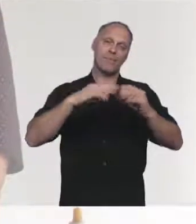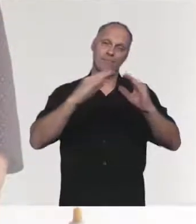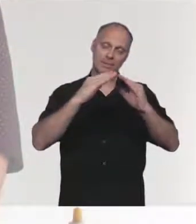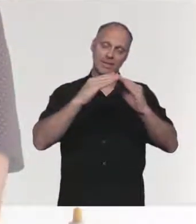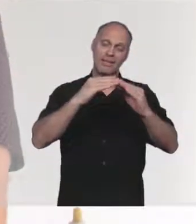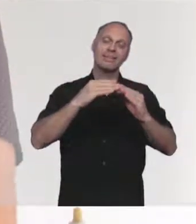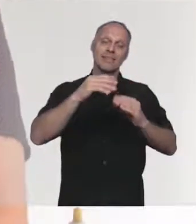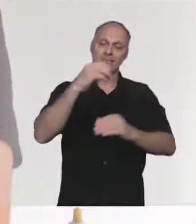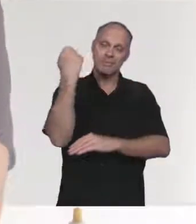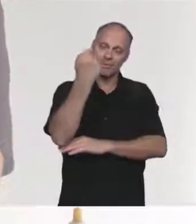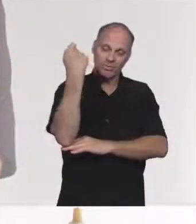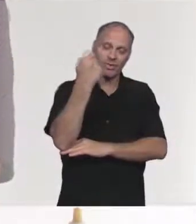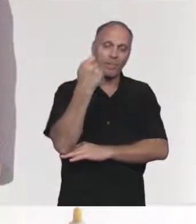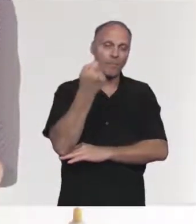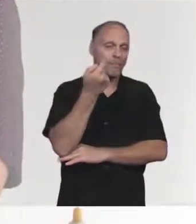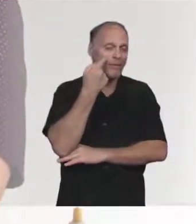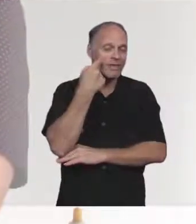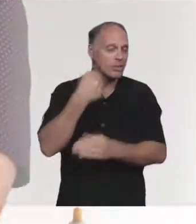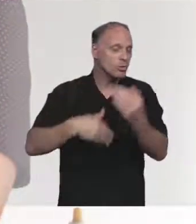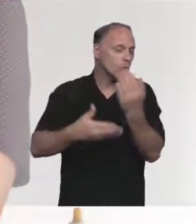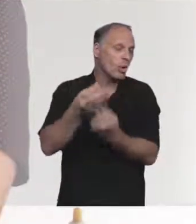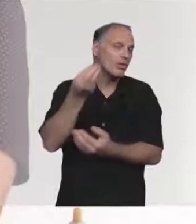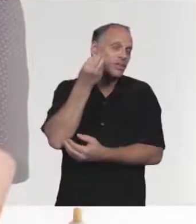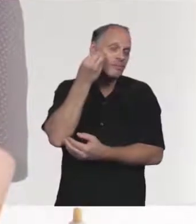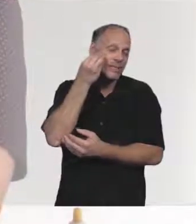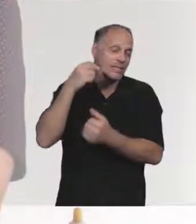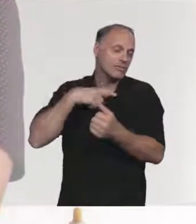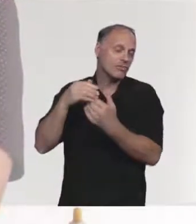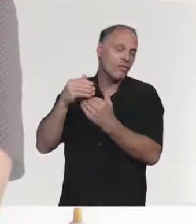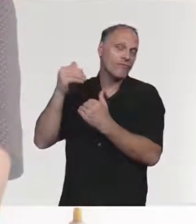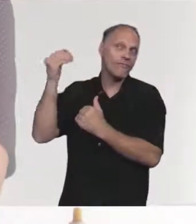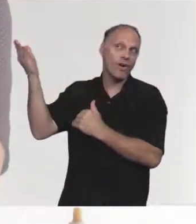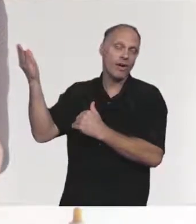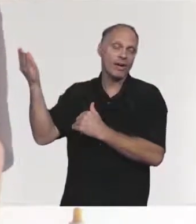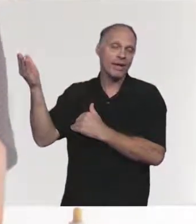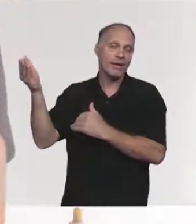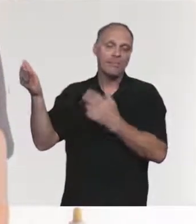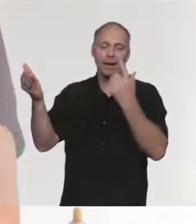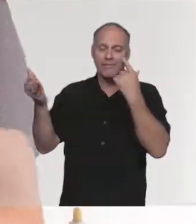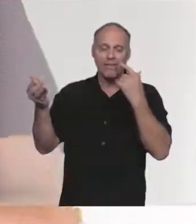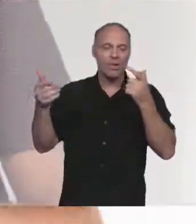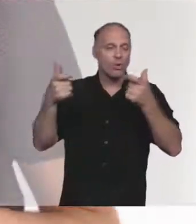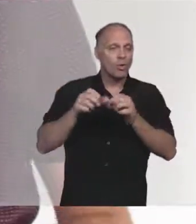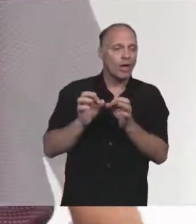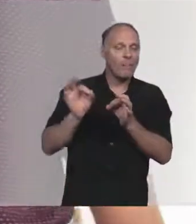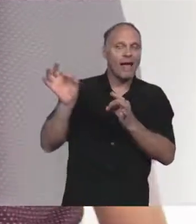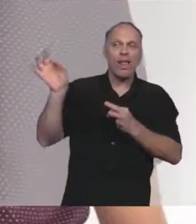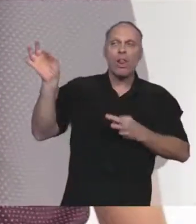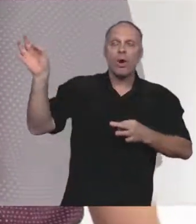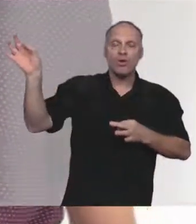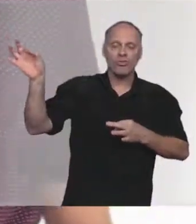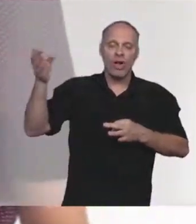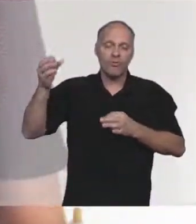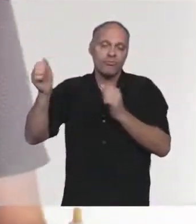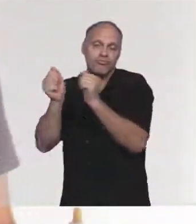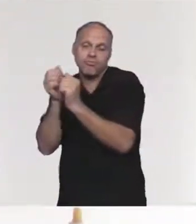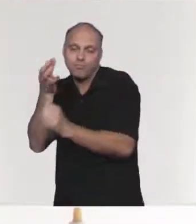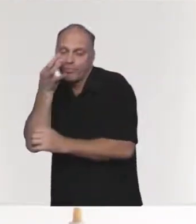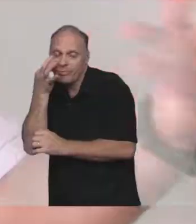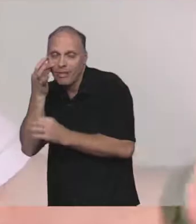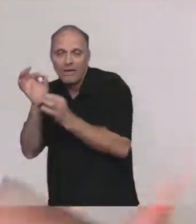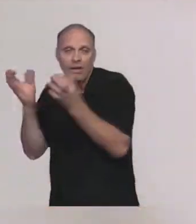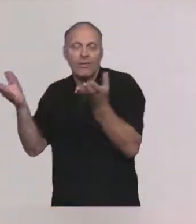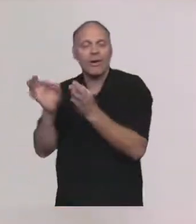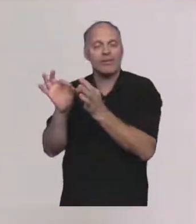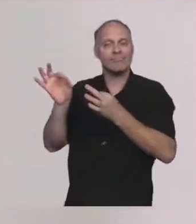para olhar essa experiência toda, né, numa nova distância, né? E a escolha